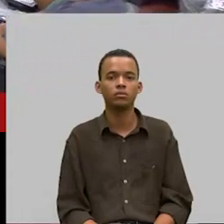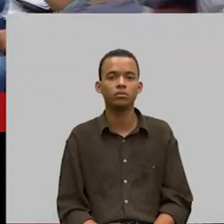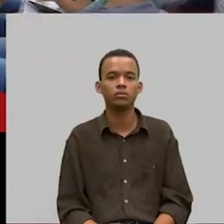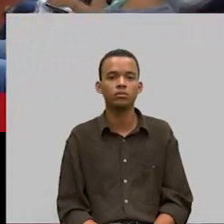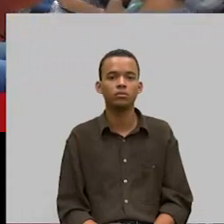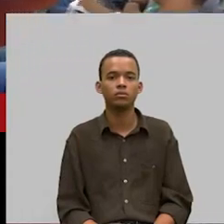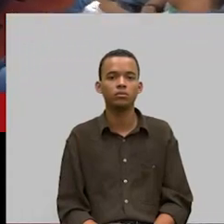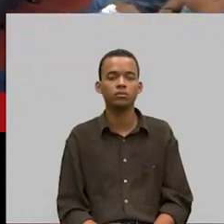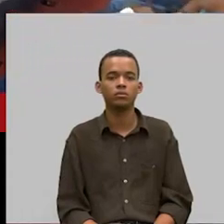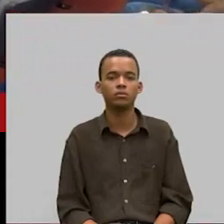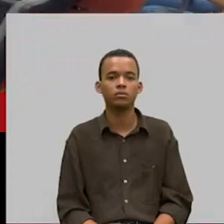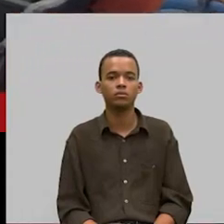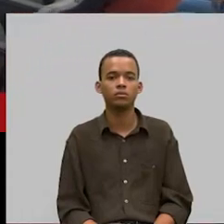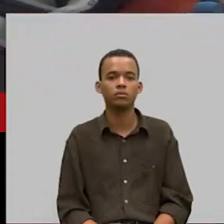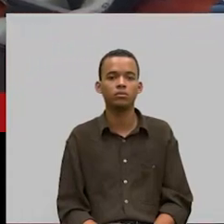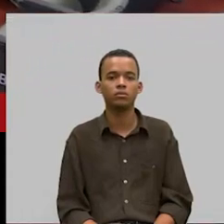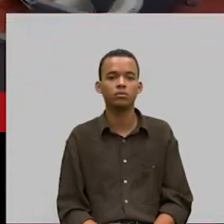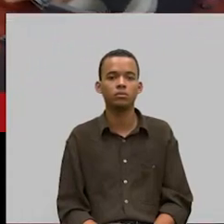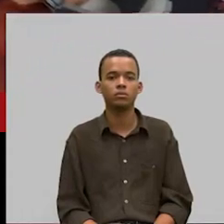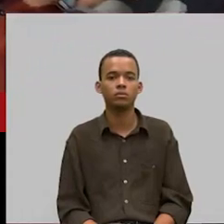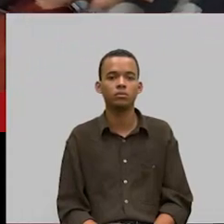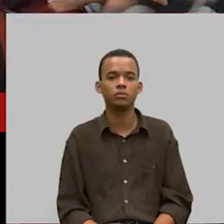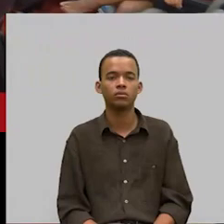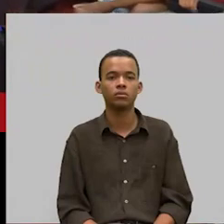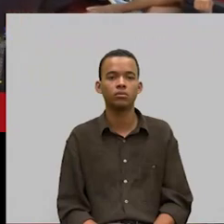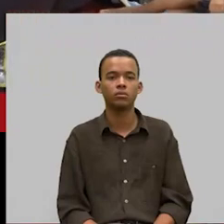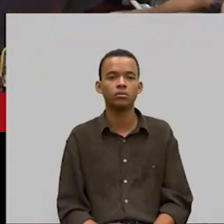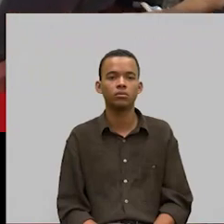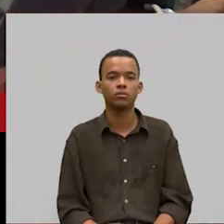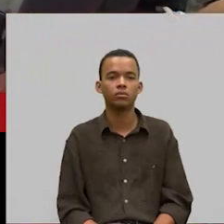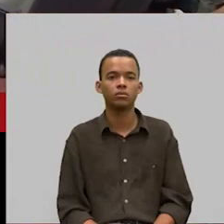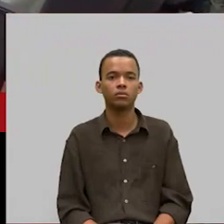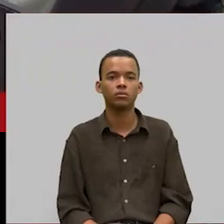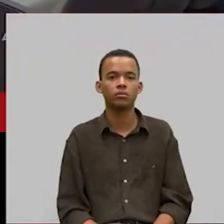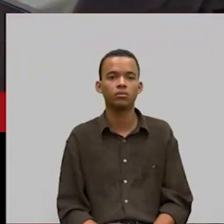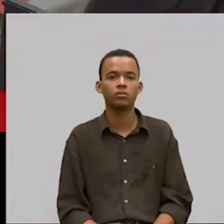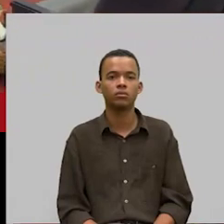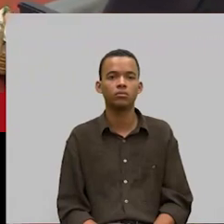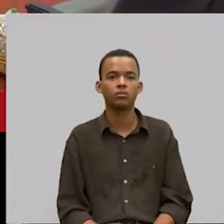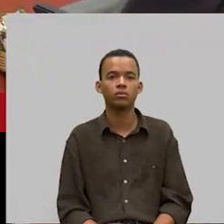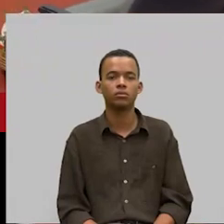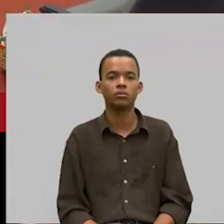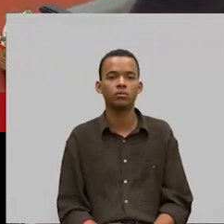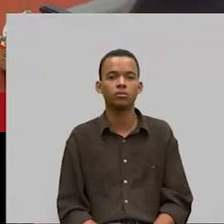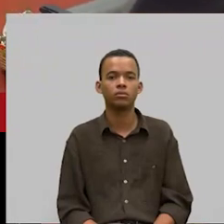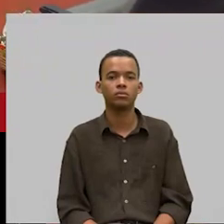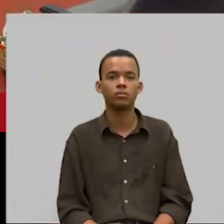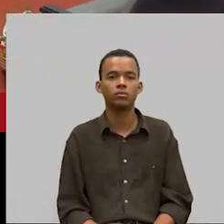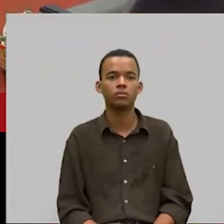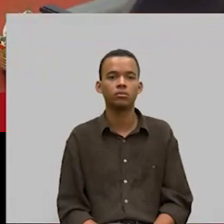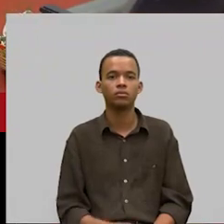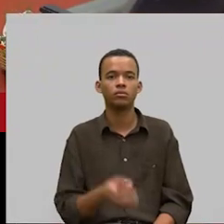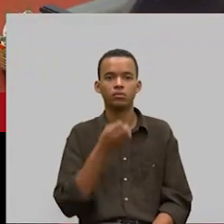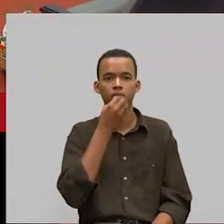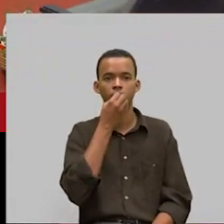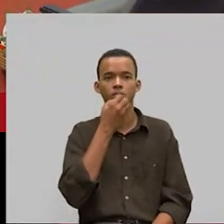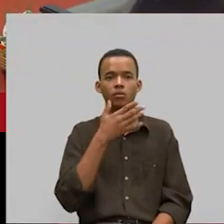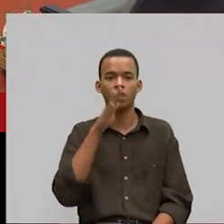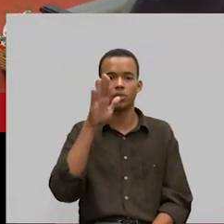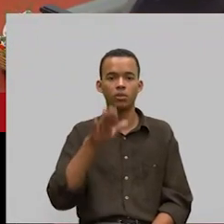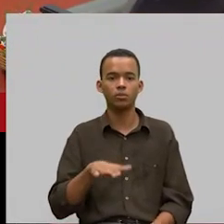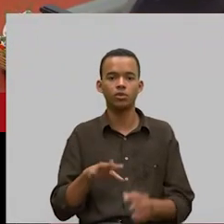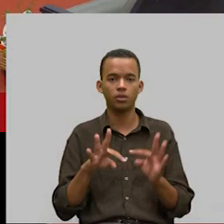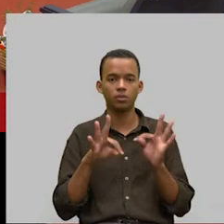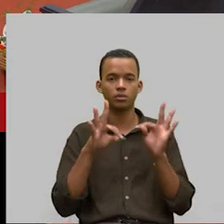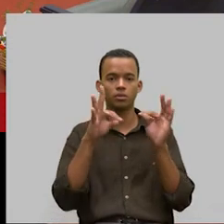gente sen Fala seu nome senora é Boa tarde a todes todas